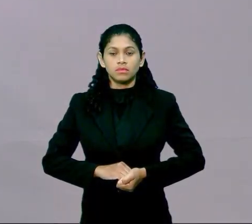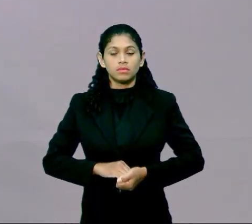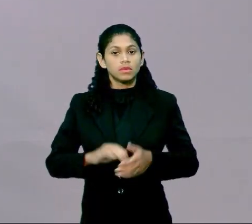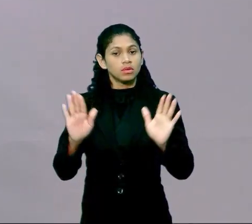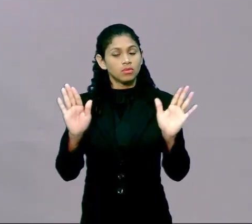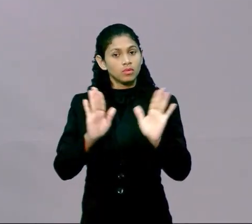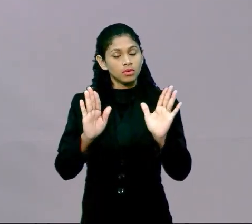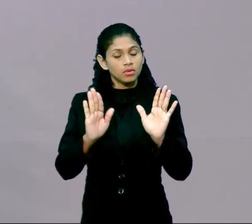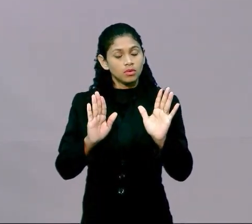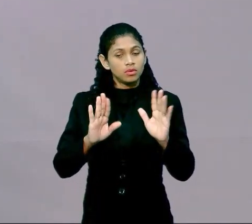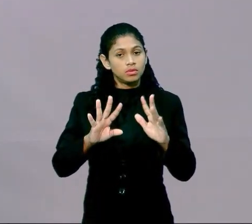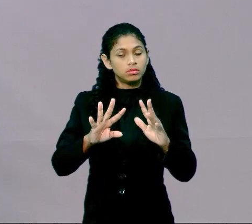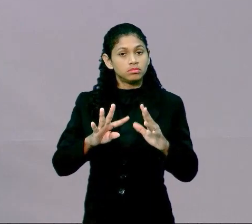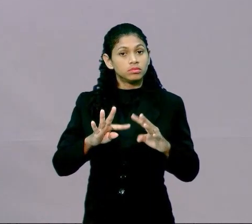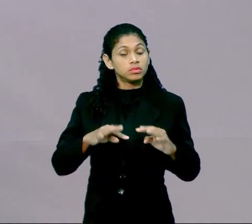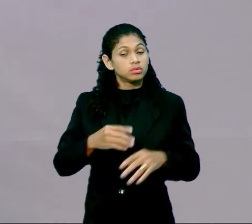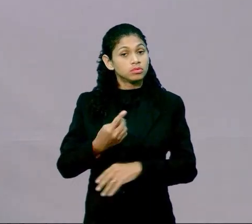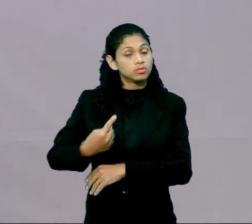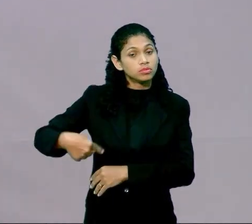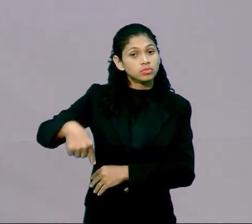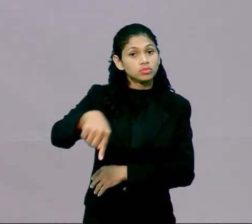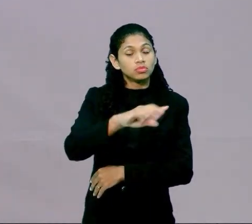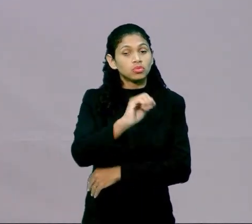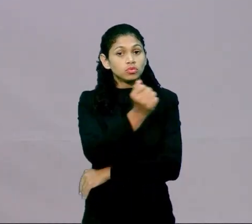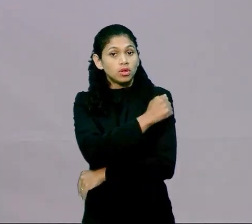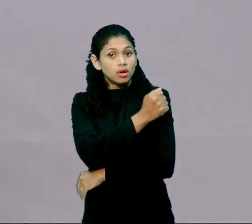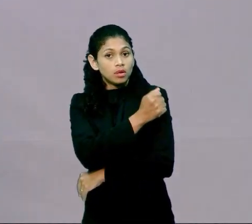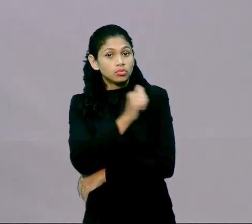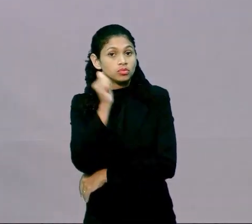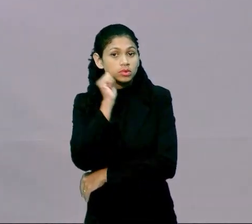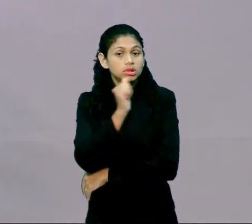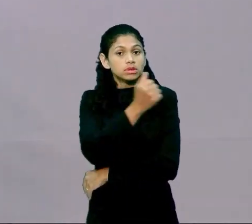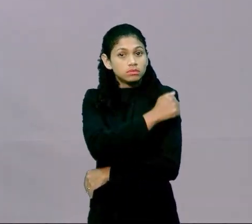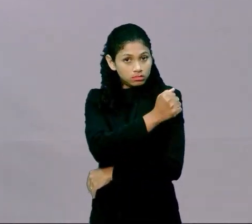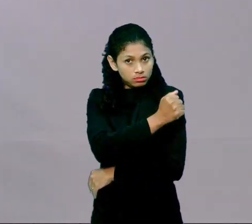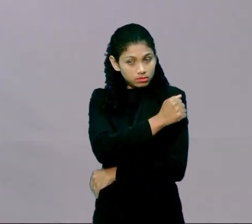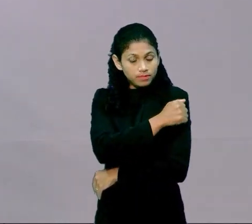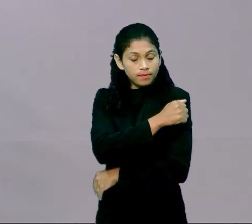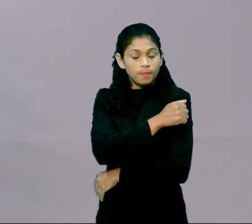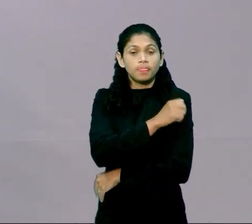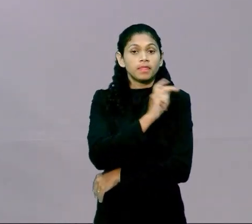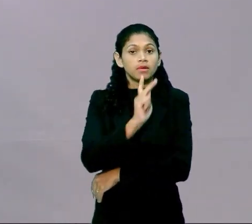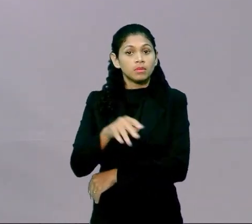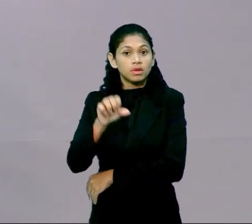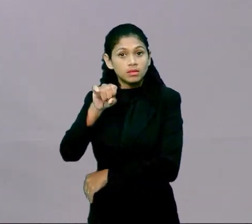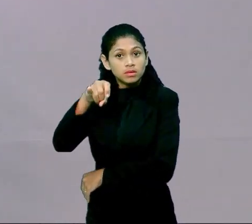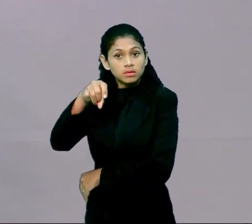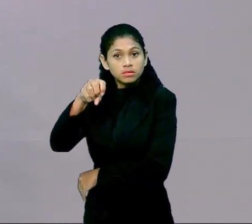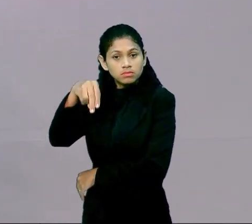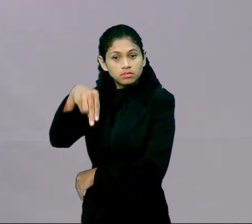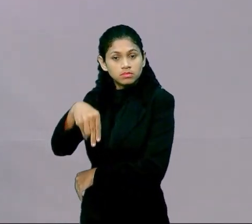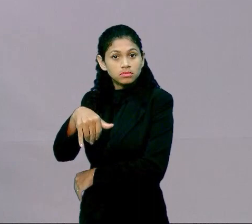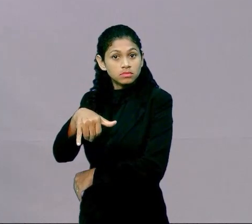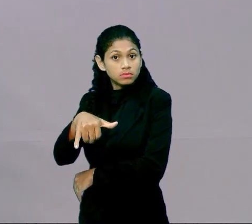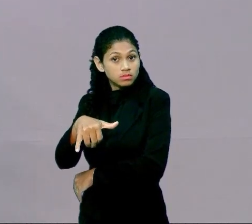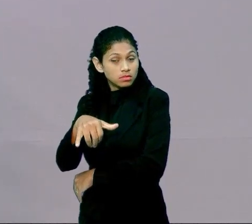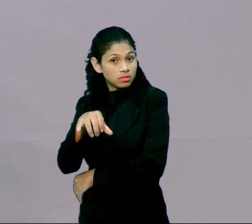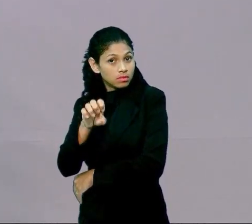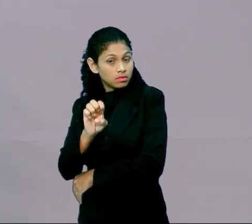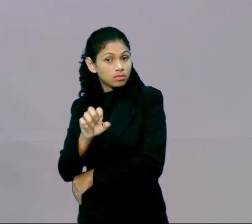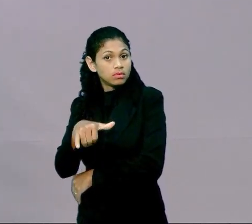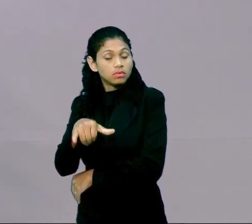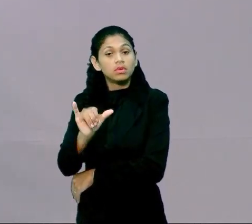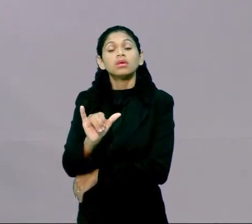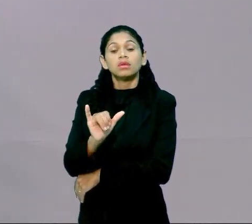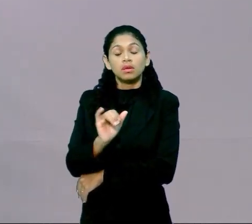Olá a todos os alunos e alunas, tudo bem com vocês? Eu sou o professor Ney Araújo, professor da Rede Pública de